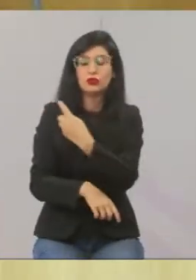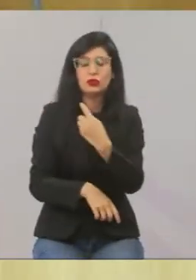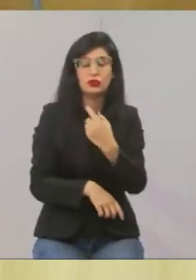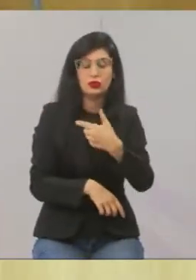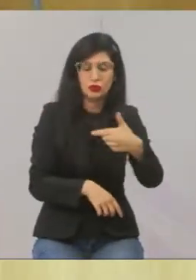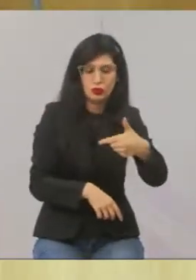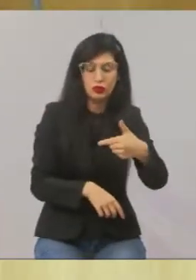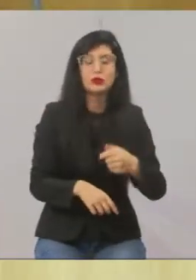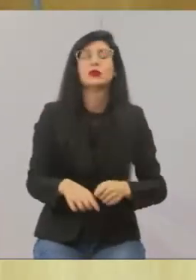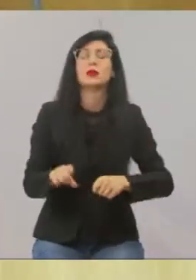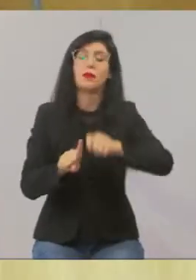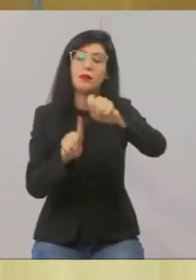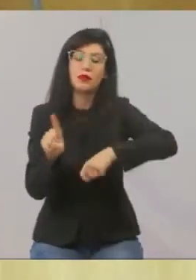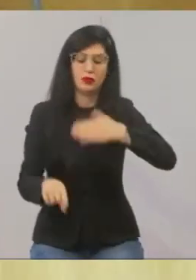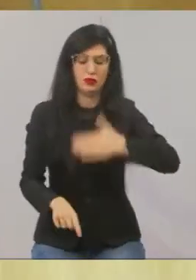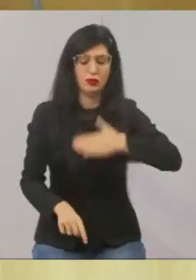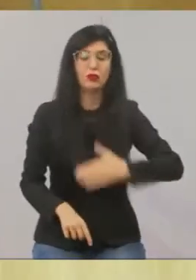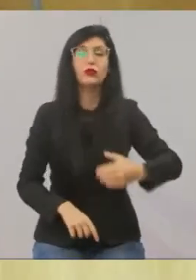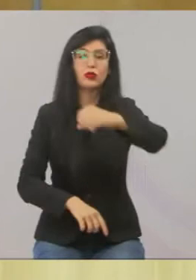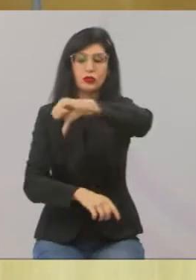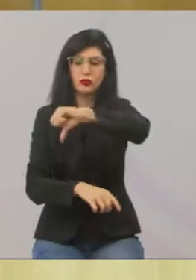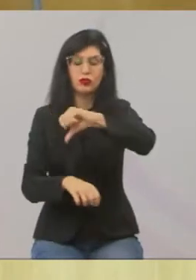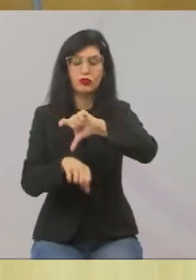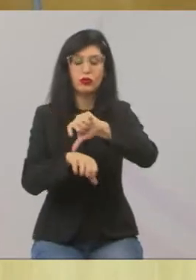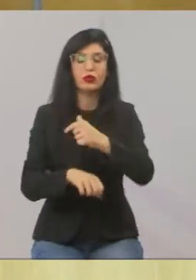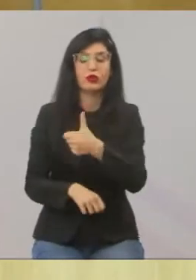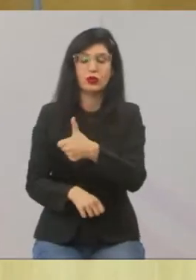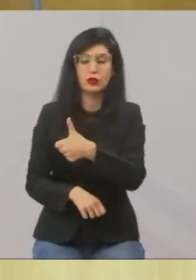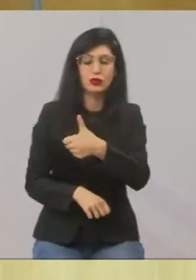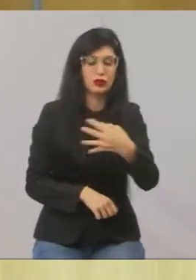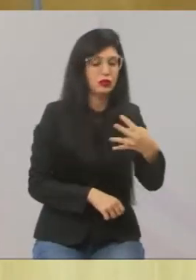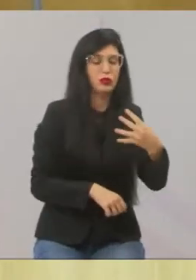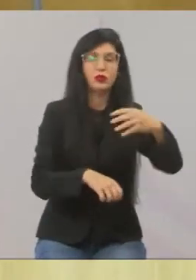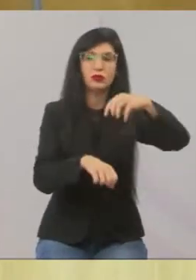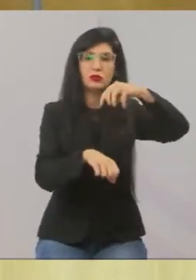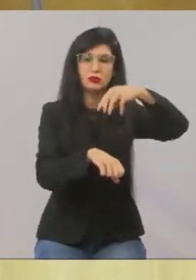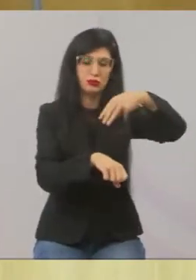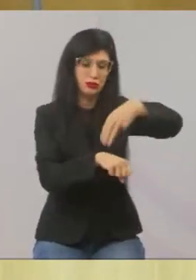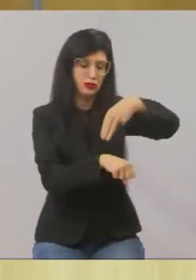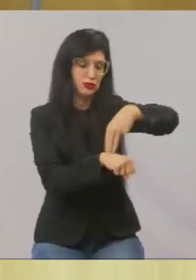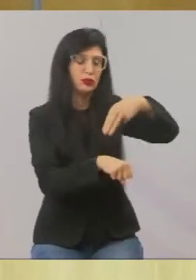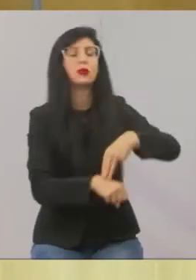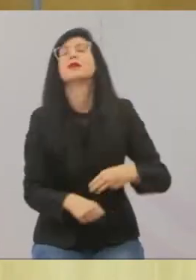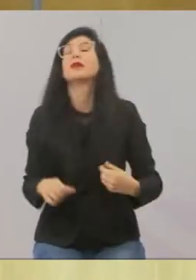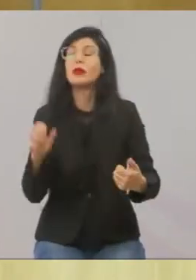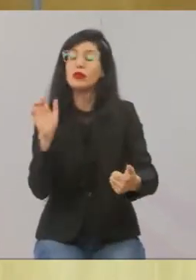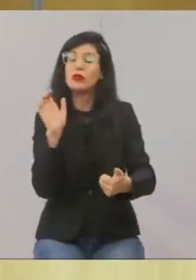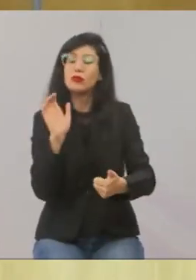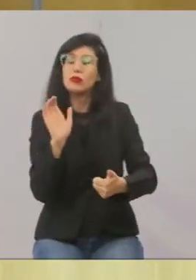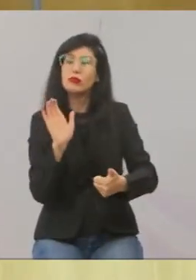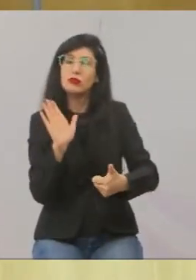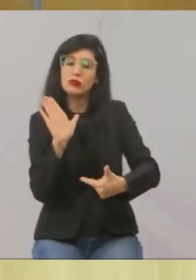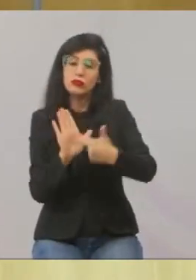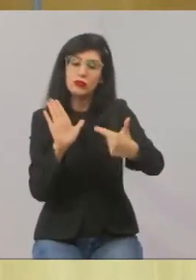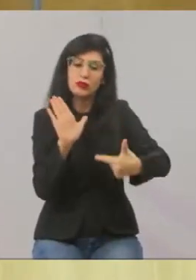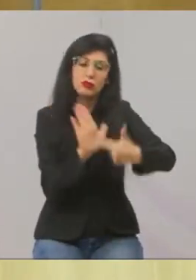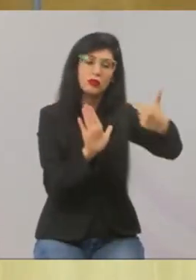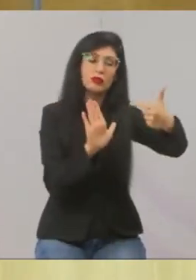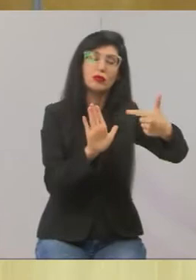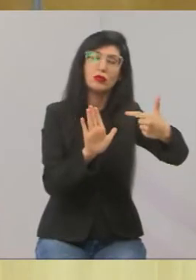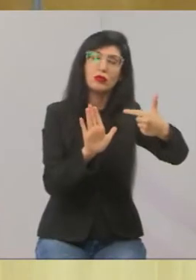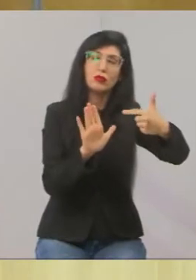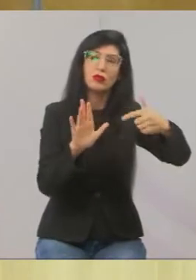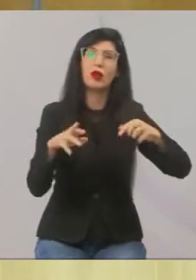agosto, às 9 horas e 14 minutos, para darmos início à 22ª sessão ordinária do ano